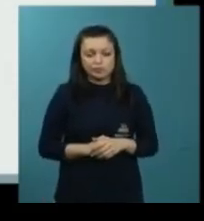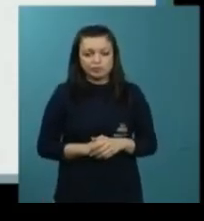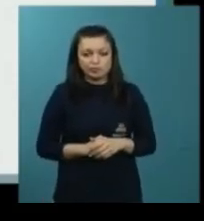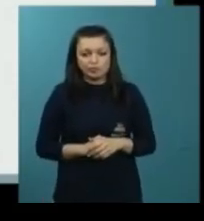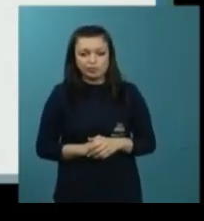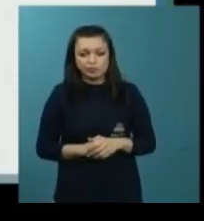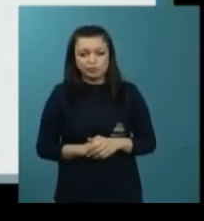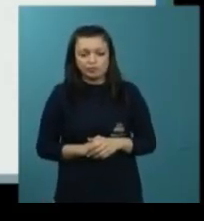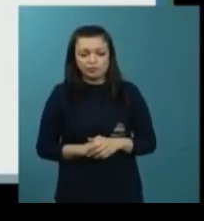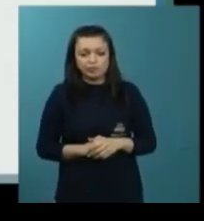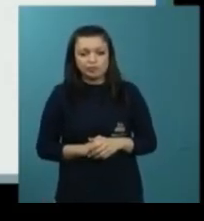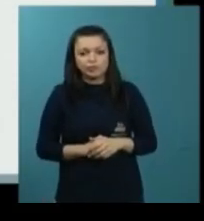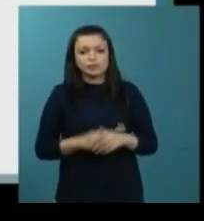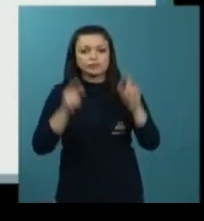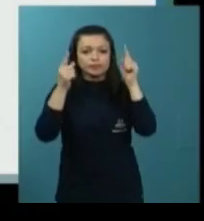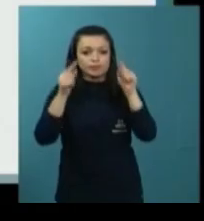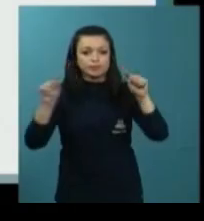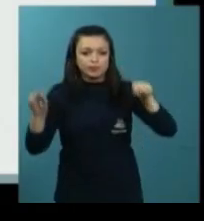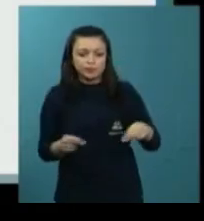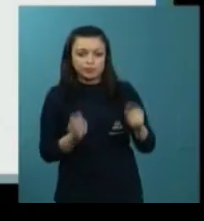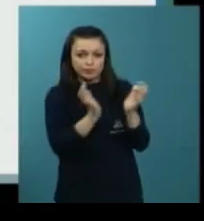e o conjunto D,